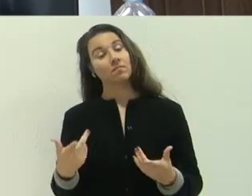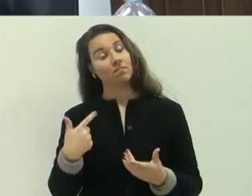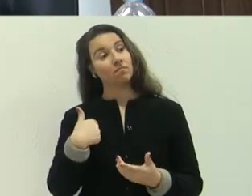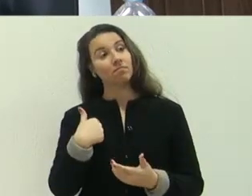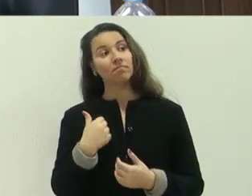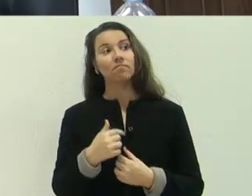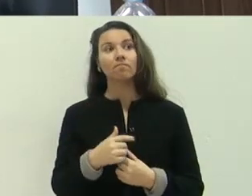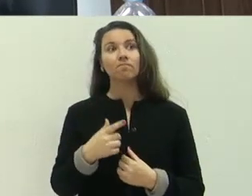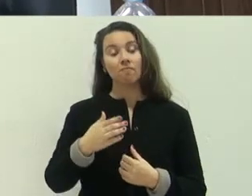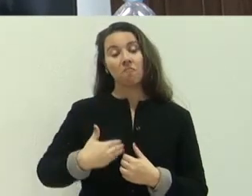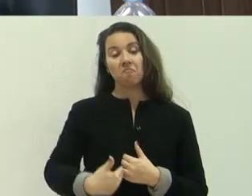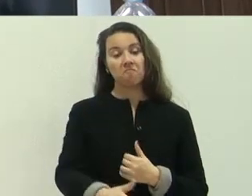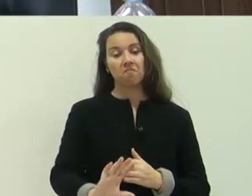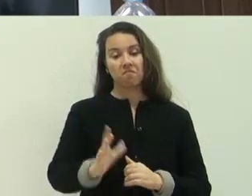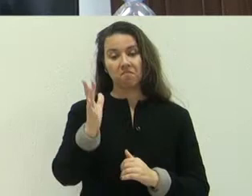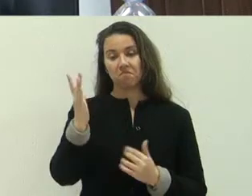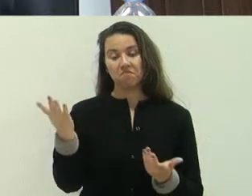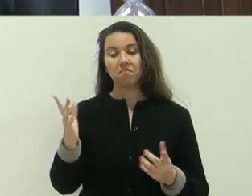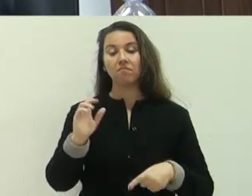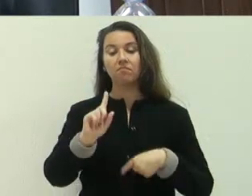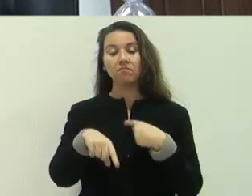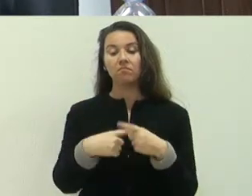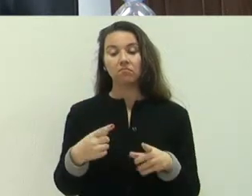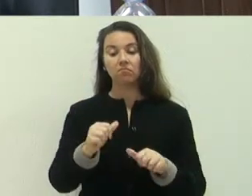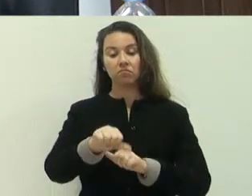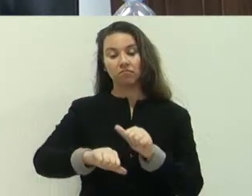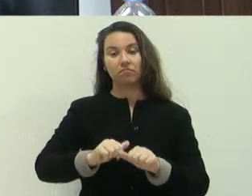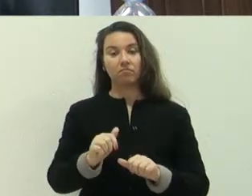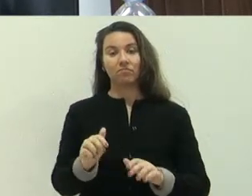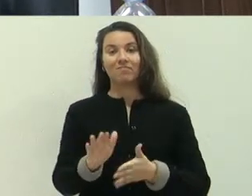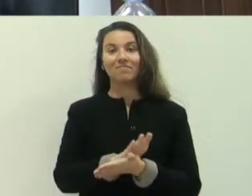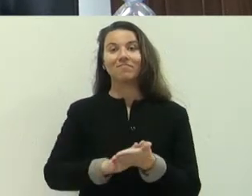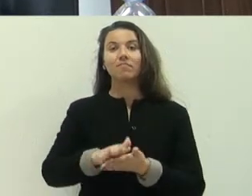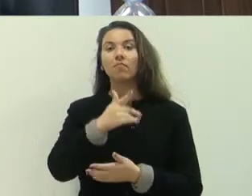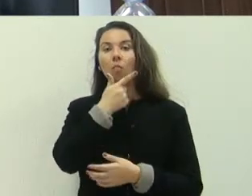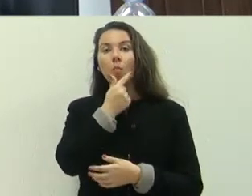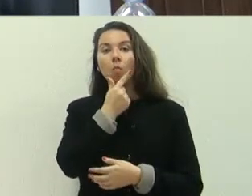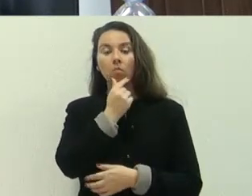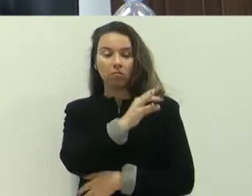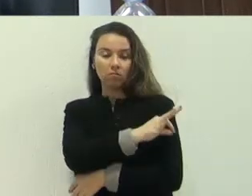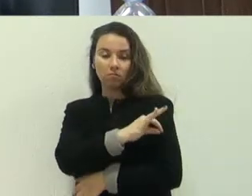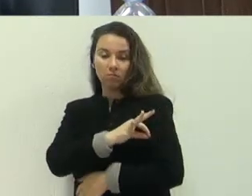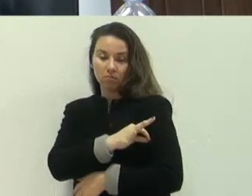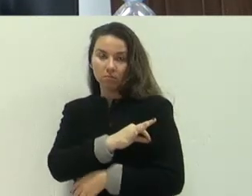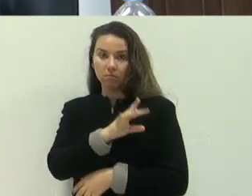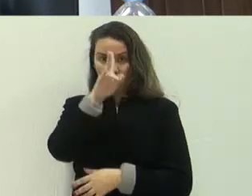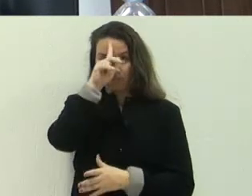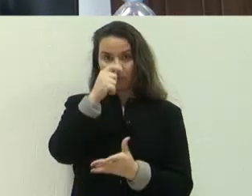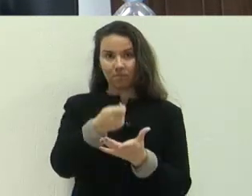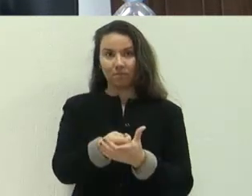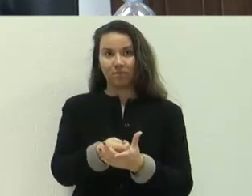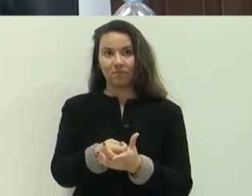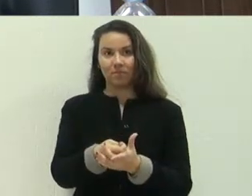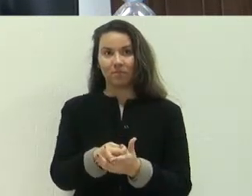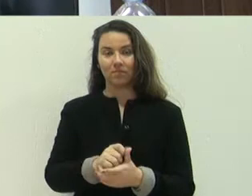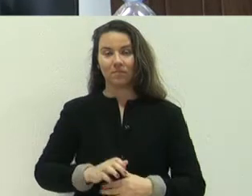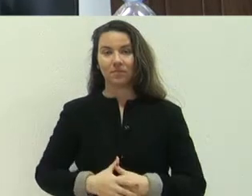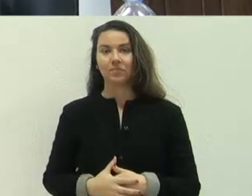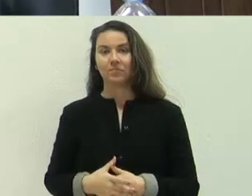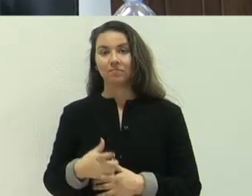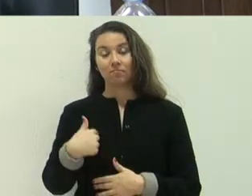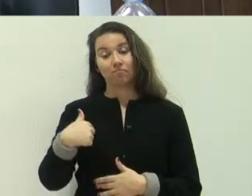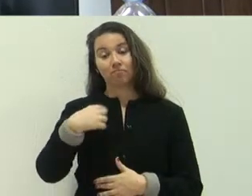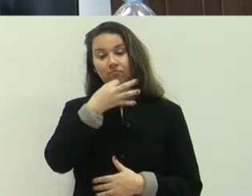Simplesmente vai acontecer e continuar da mesma forma como é, o prefeito decidindo quais são as pessoas que vão ocupar as posições. Essa é